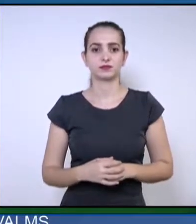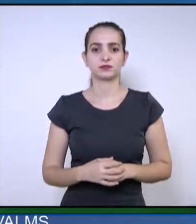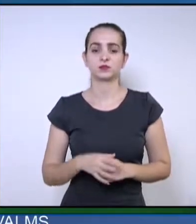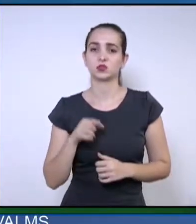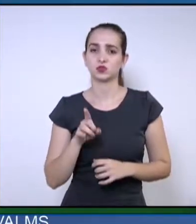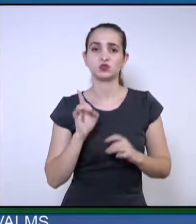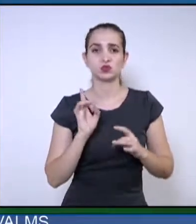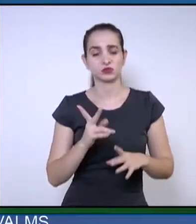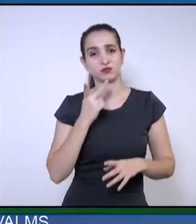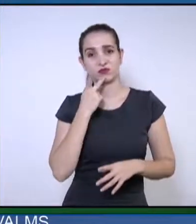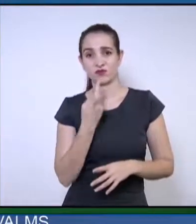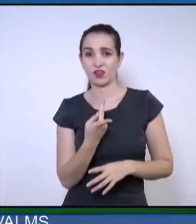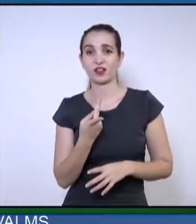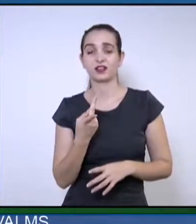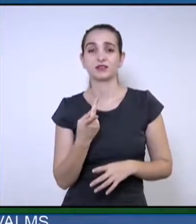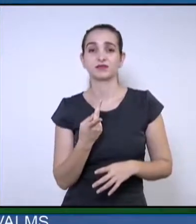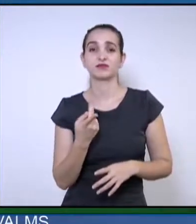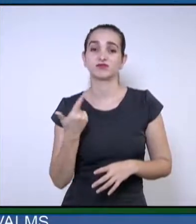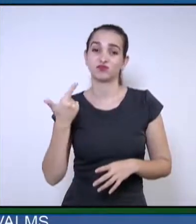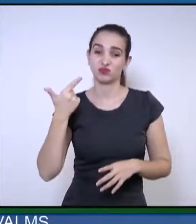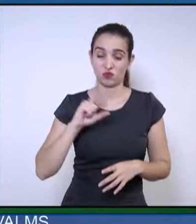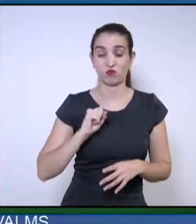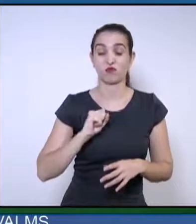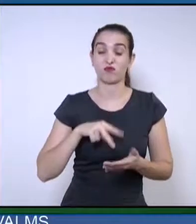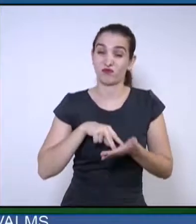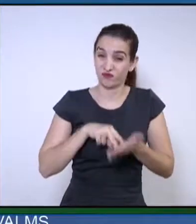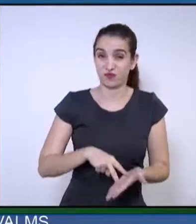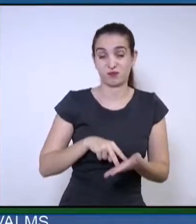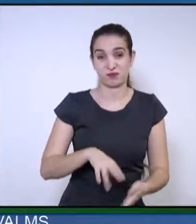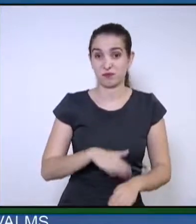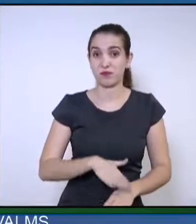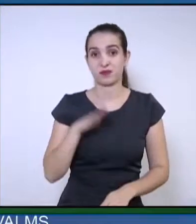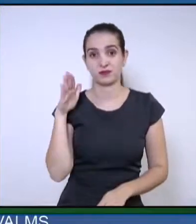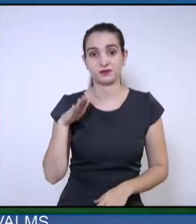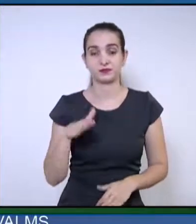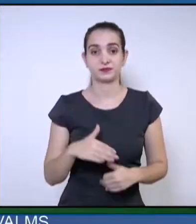Isso só reforça, colegas deputados,